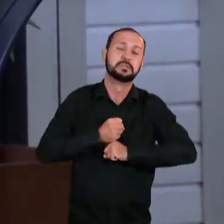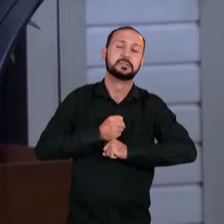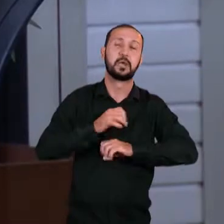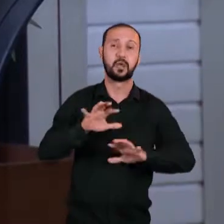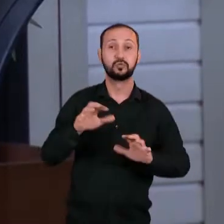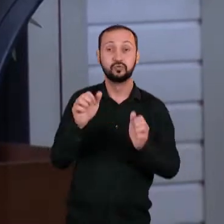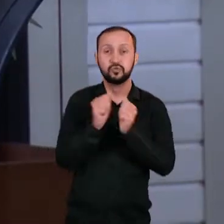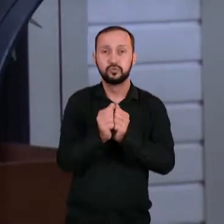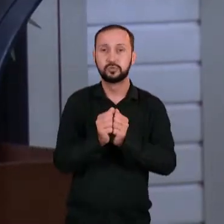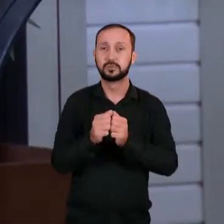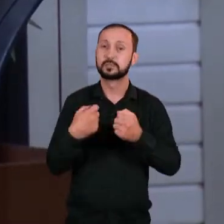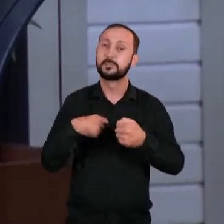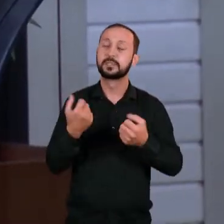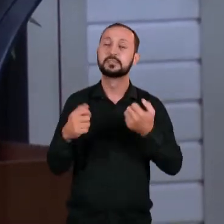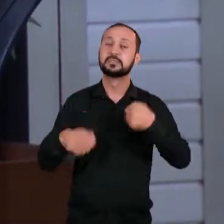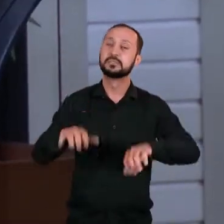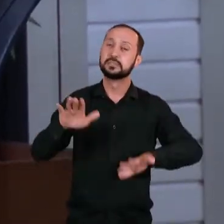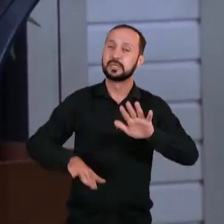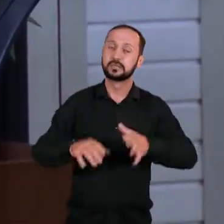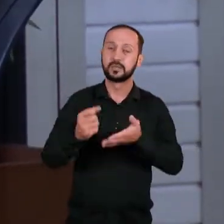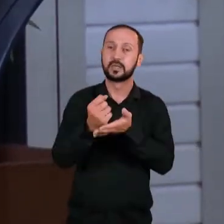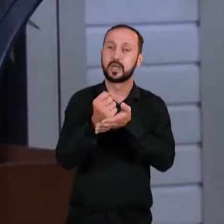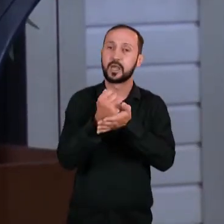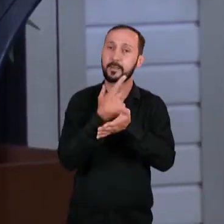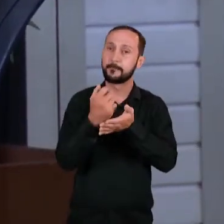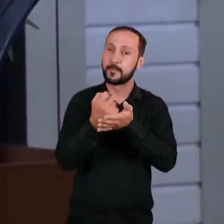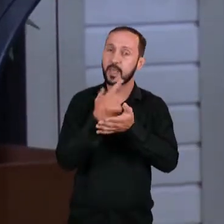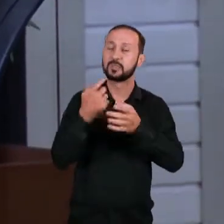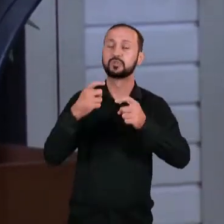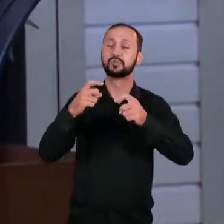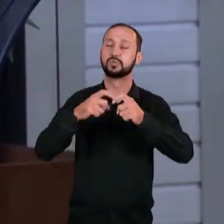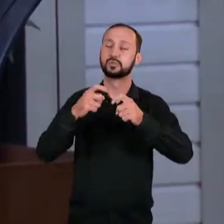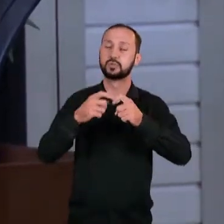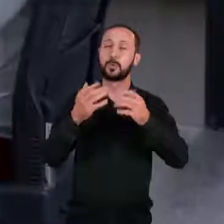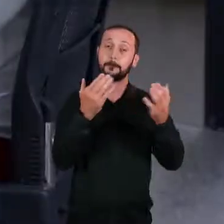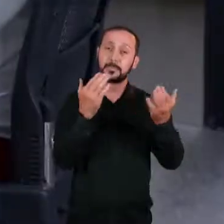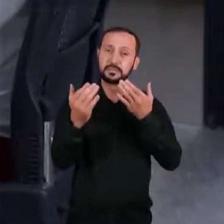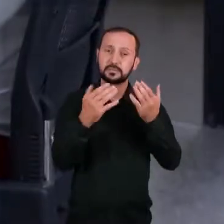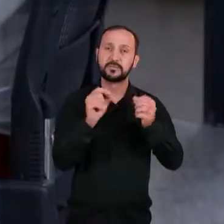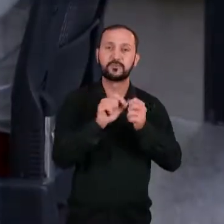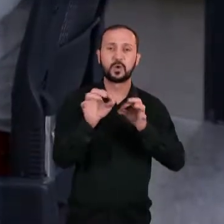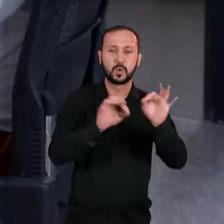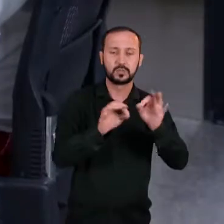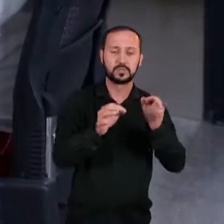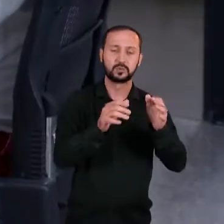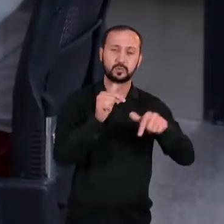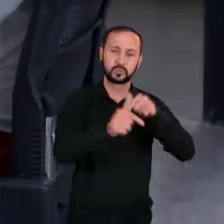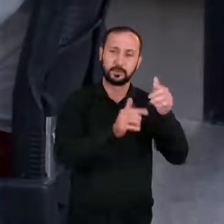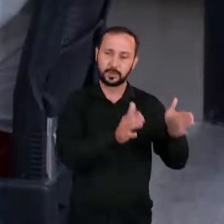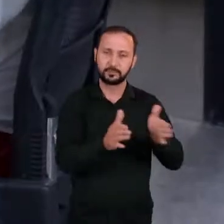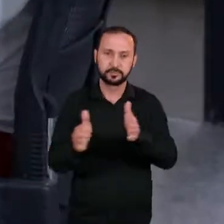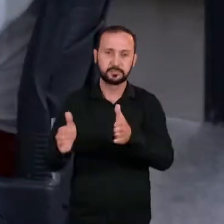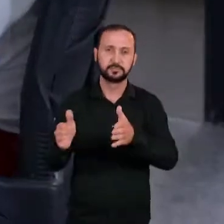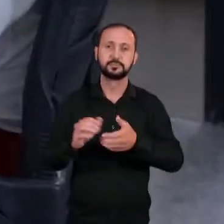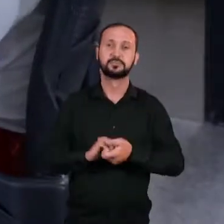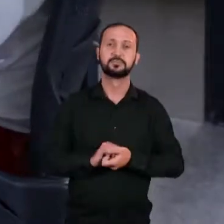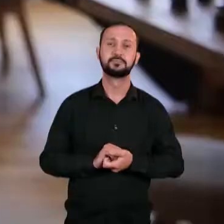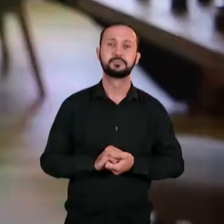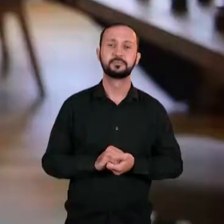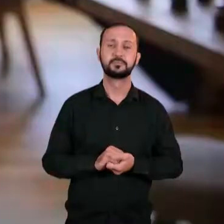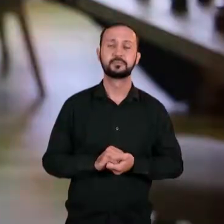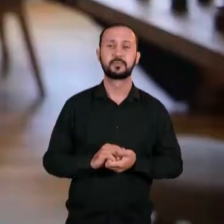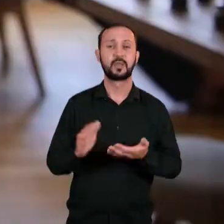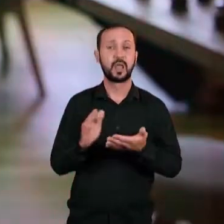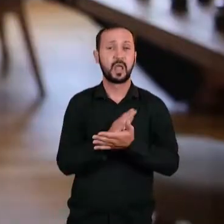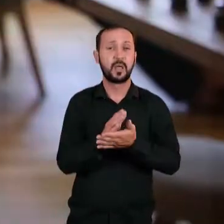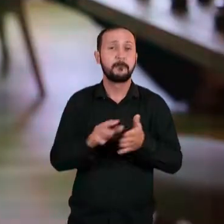tratamento psicoterapêutico, né? Então, acompanhar com um psicólogo para tentar fazer o replanejamento do trabalho. Em exceções, em